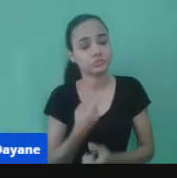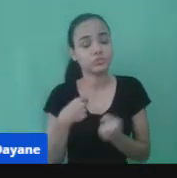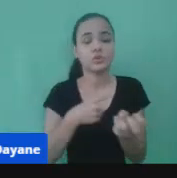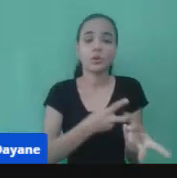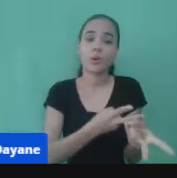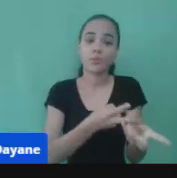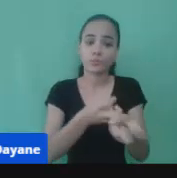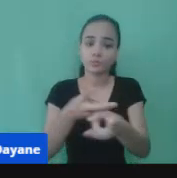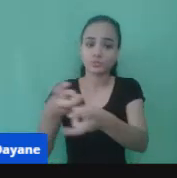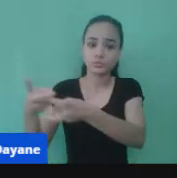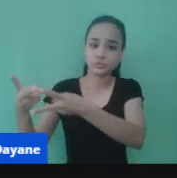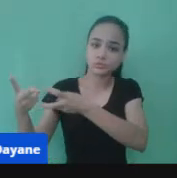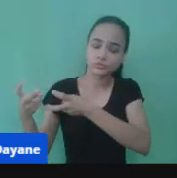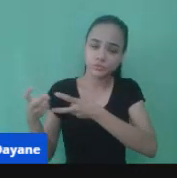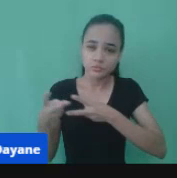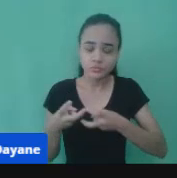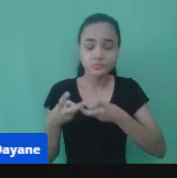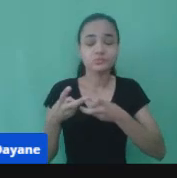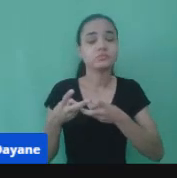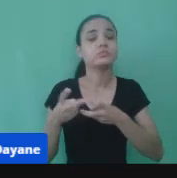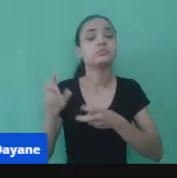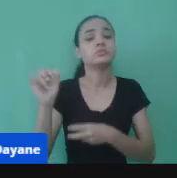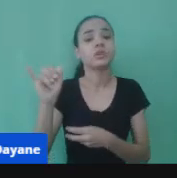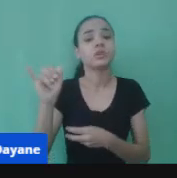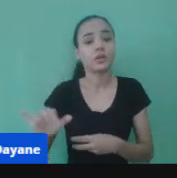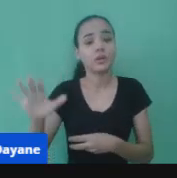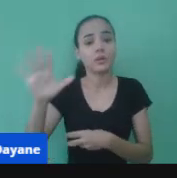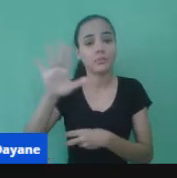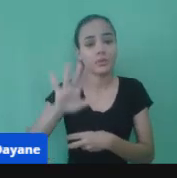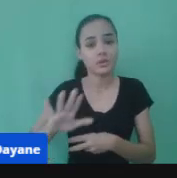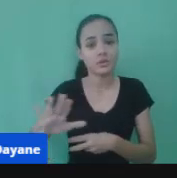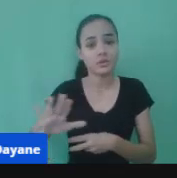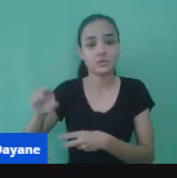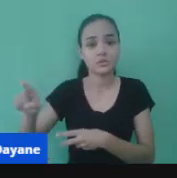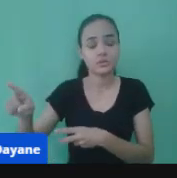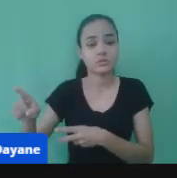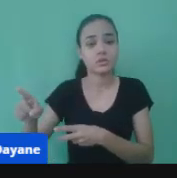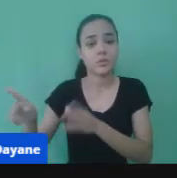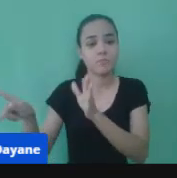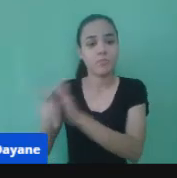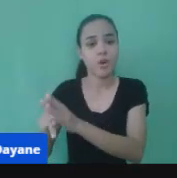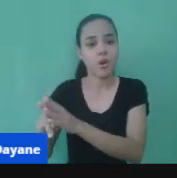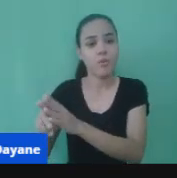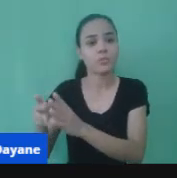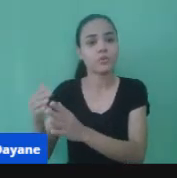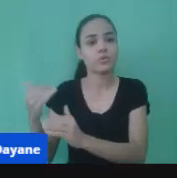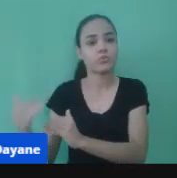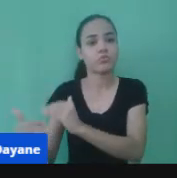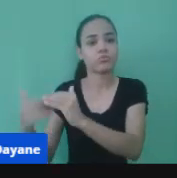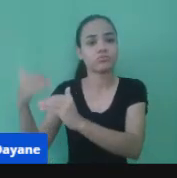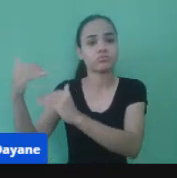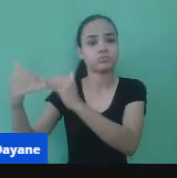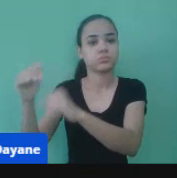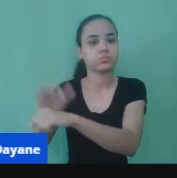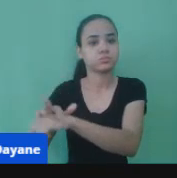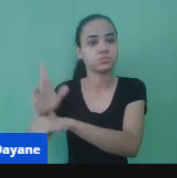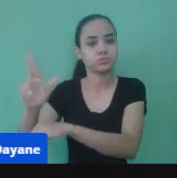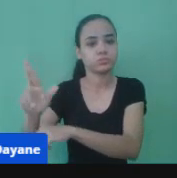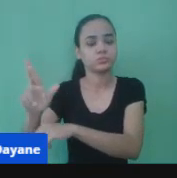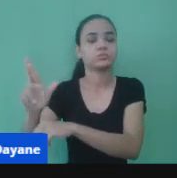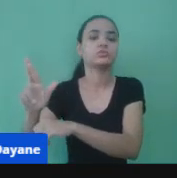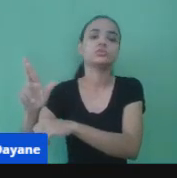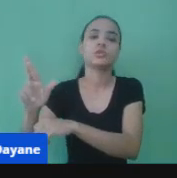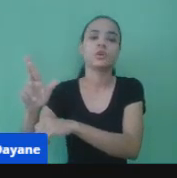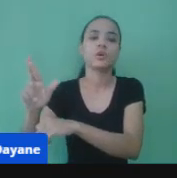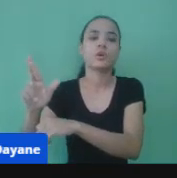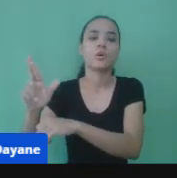posto aí, é um cenário construído pelo continente europeu, né, pela dominação que ele fez pelo mundo afora. Então, a